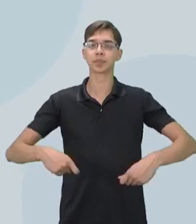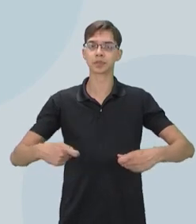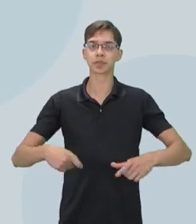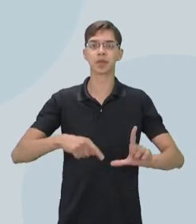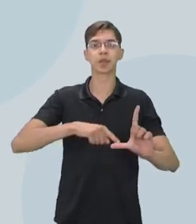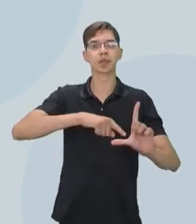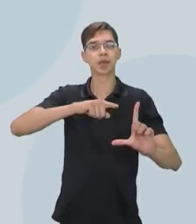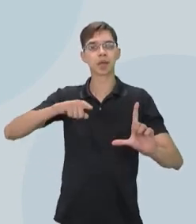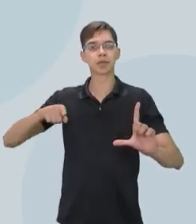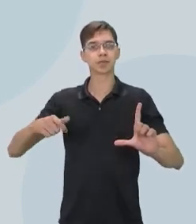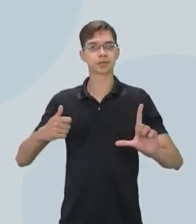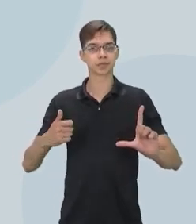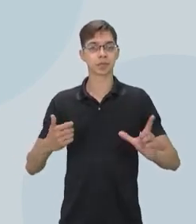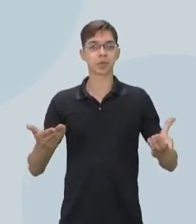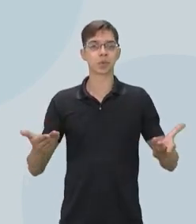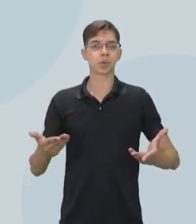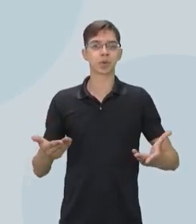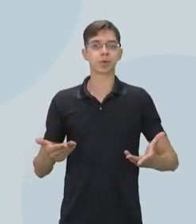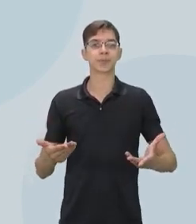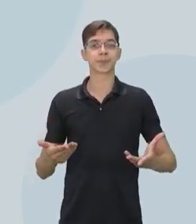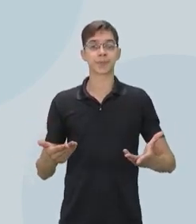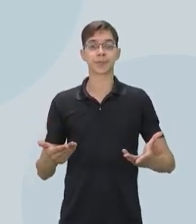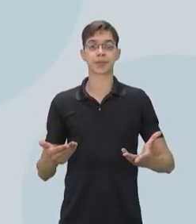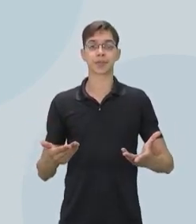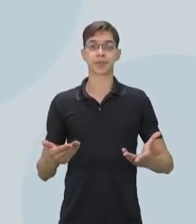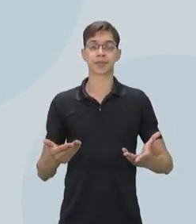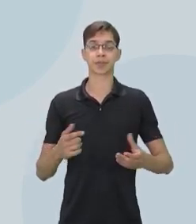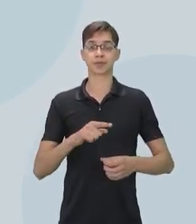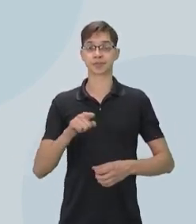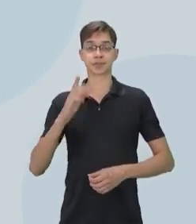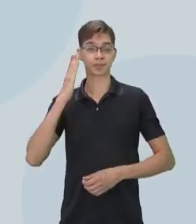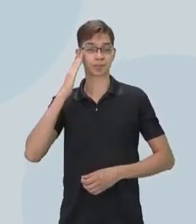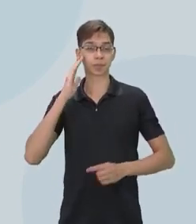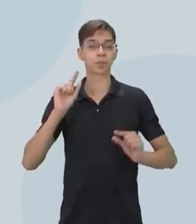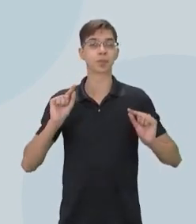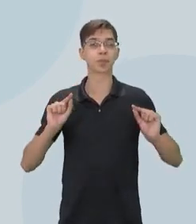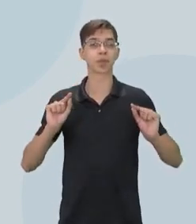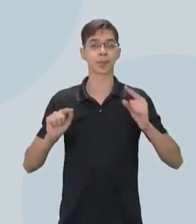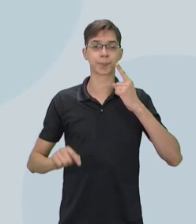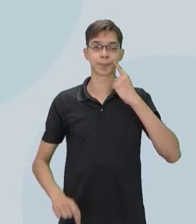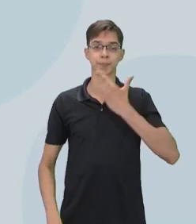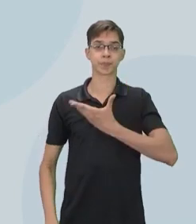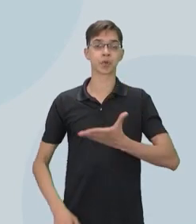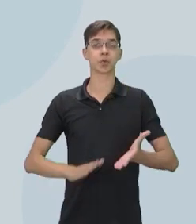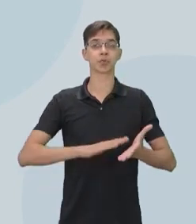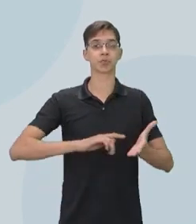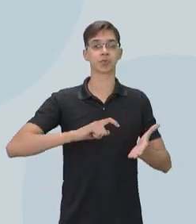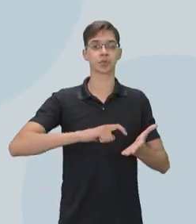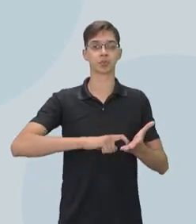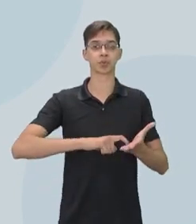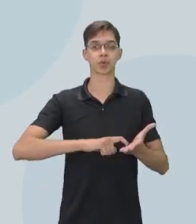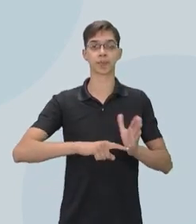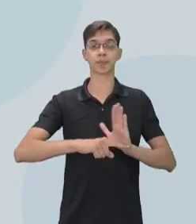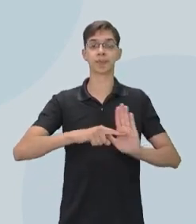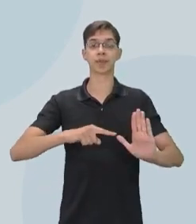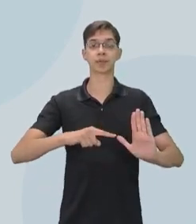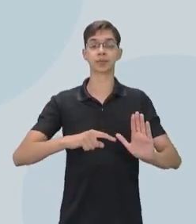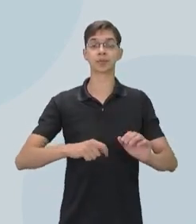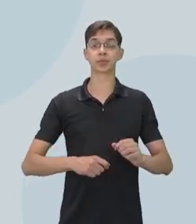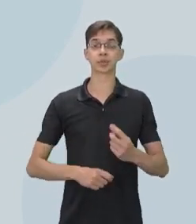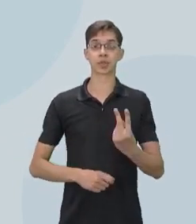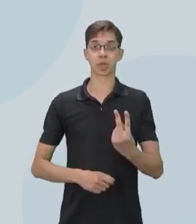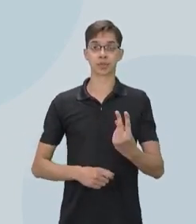ó. O que vocês precisavam saber? Então, a gente tem uma função aí de menos 2π a